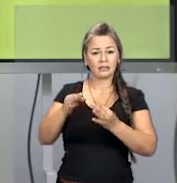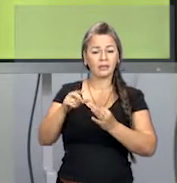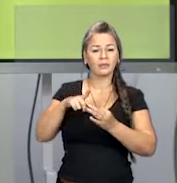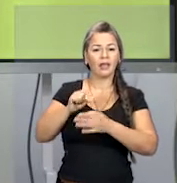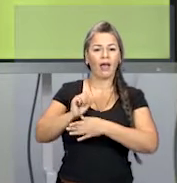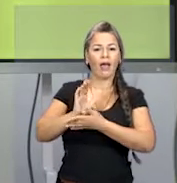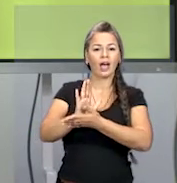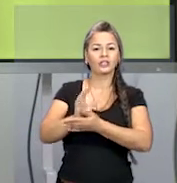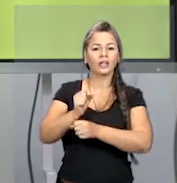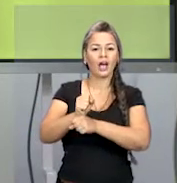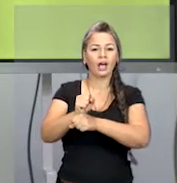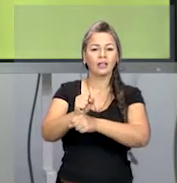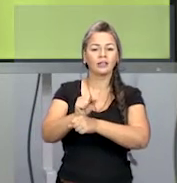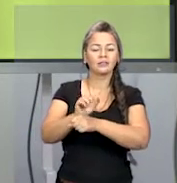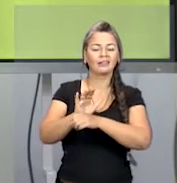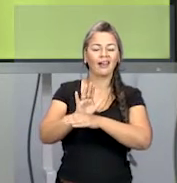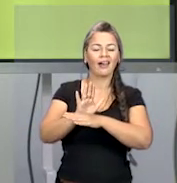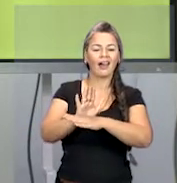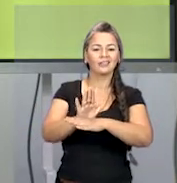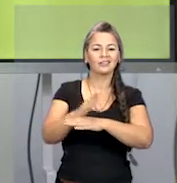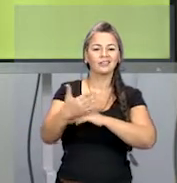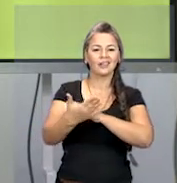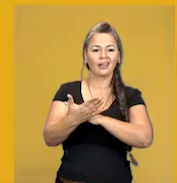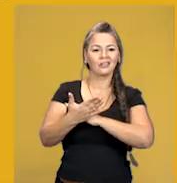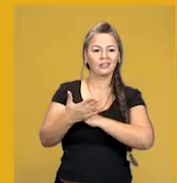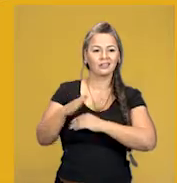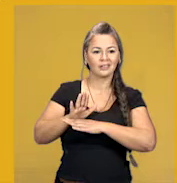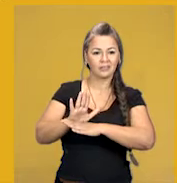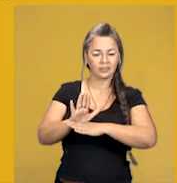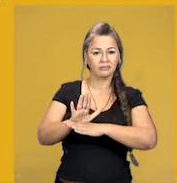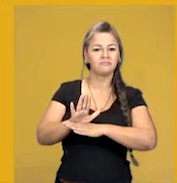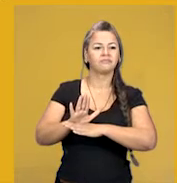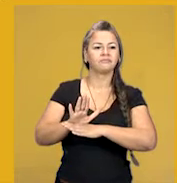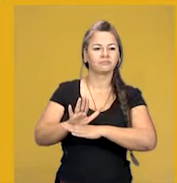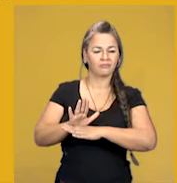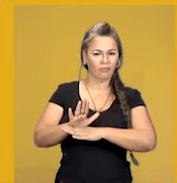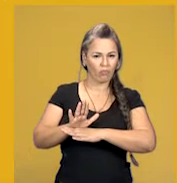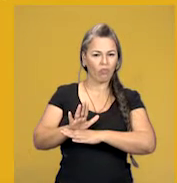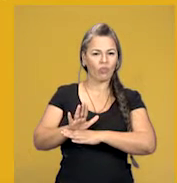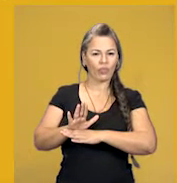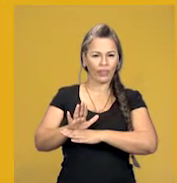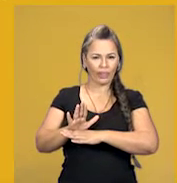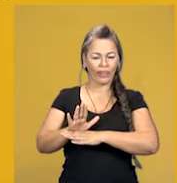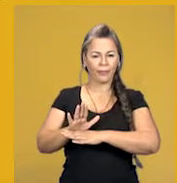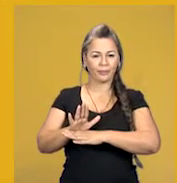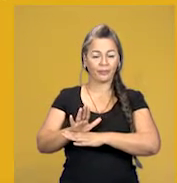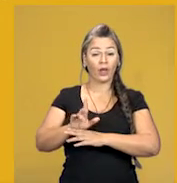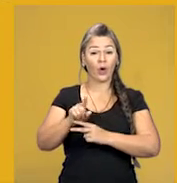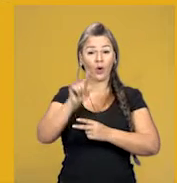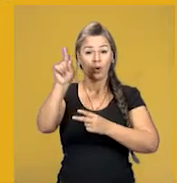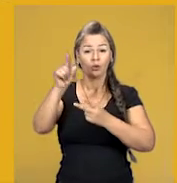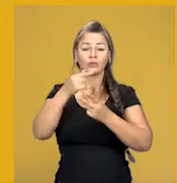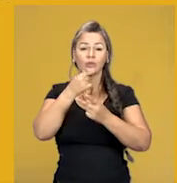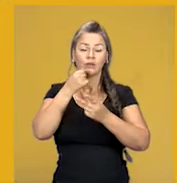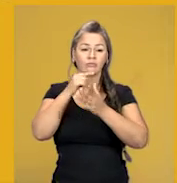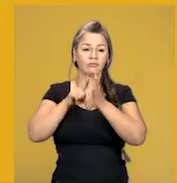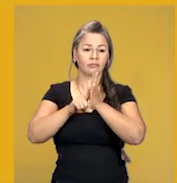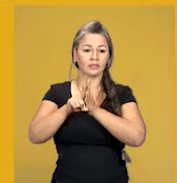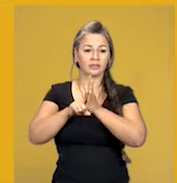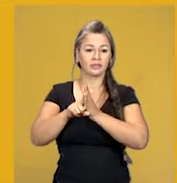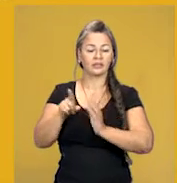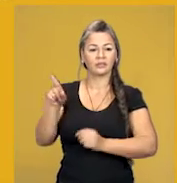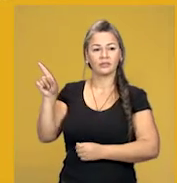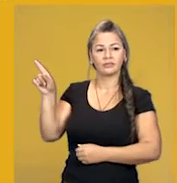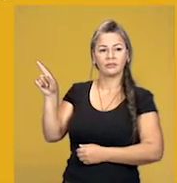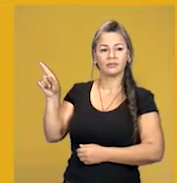E o outro autor que nos faz pensar essa dinâmica da cidade, como ele interfere na vida dos indivíduos, é o